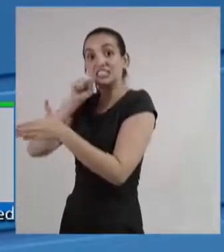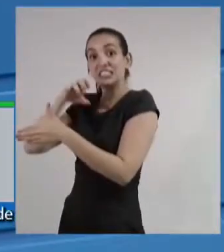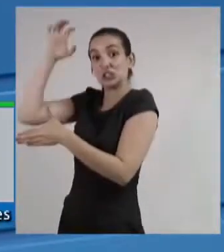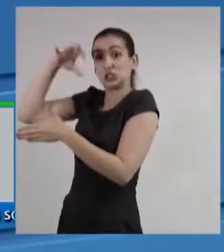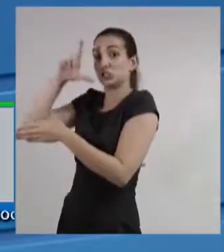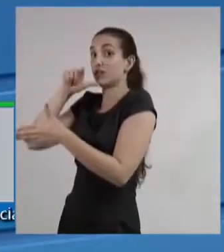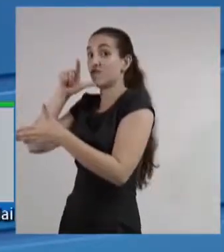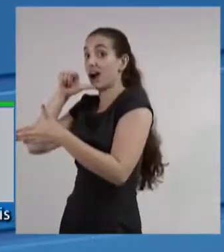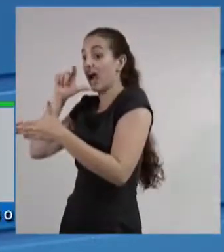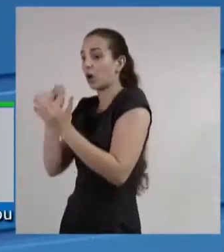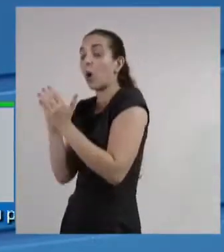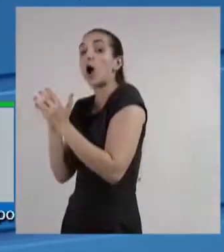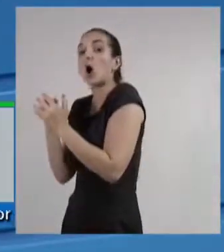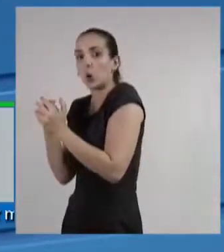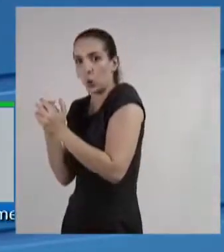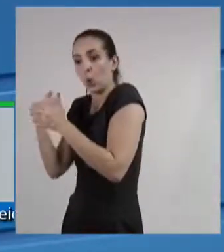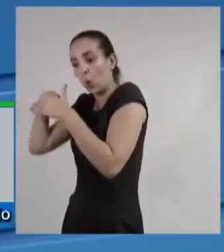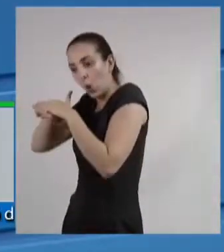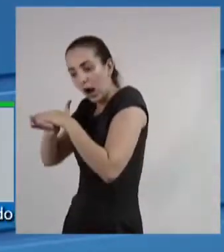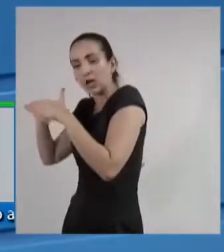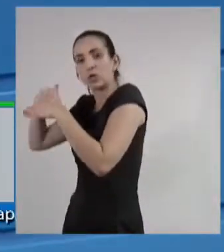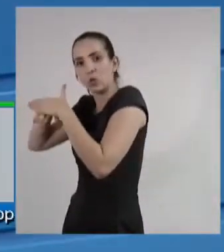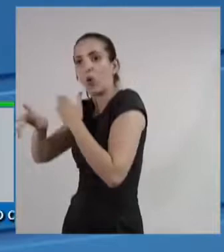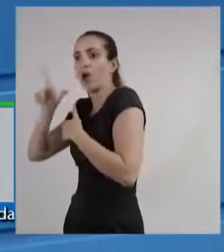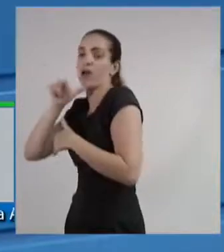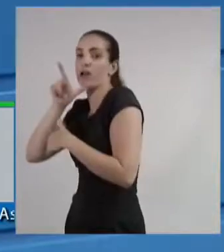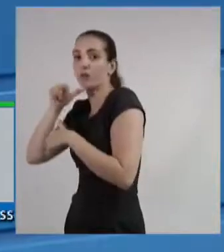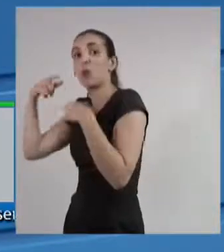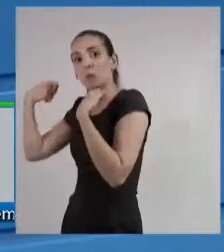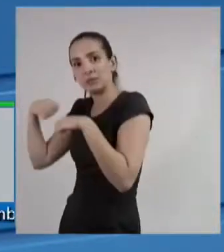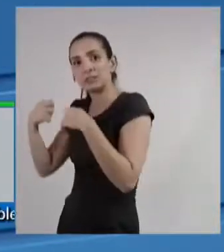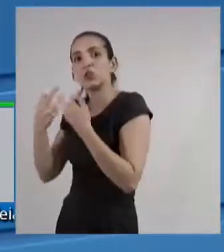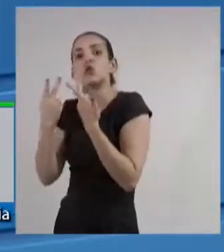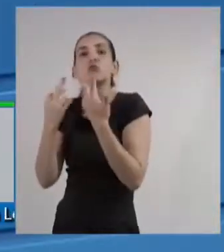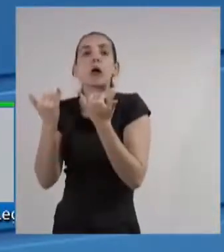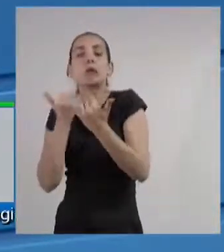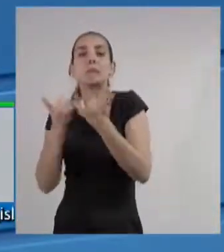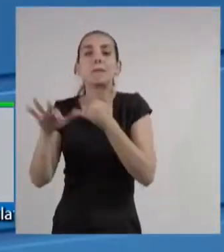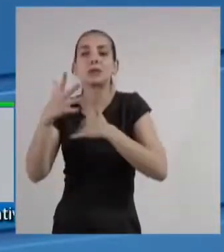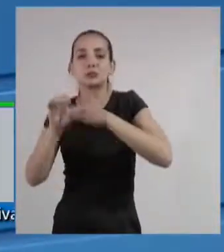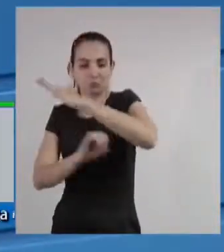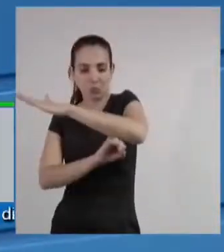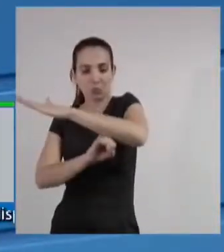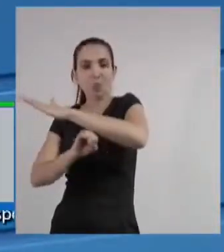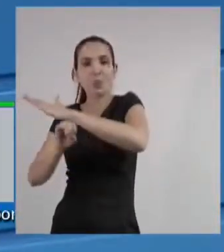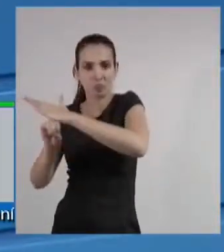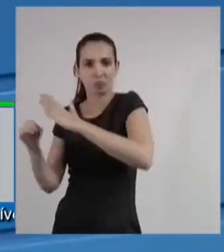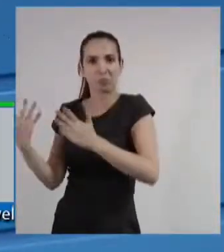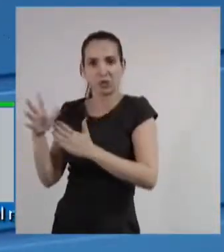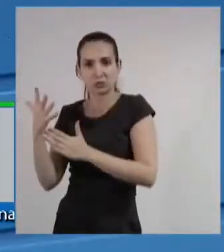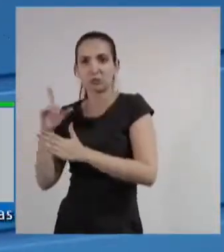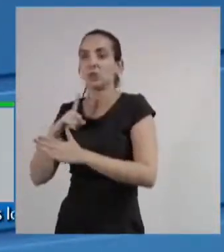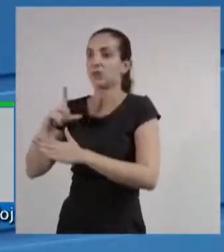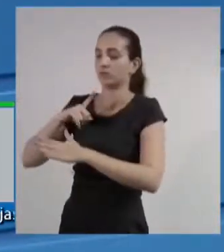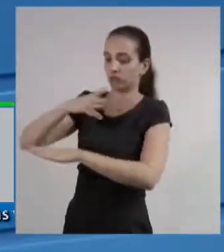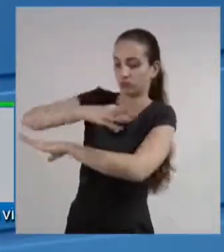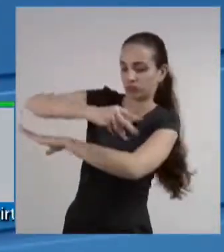retenção. O que acha que está faltando? Tem que conviver o produtor rural com o